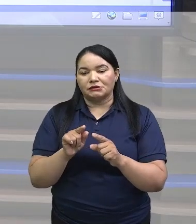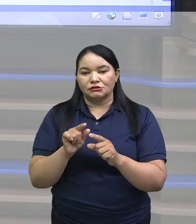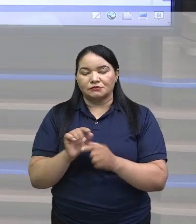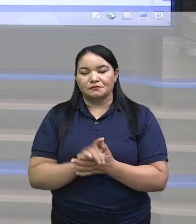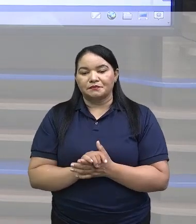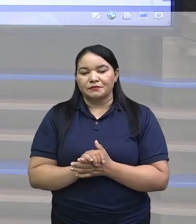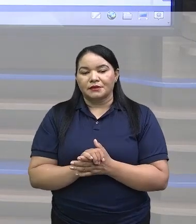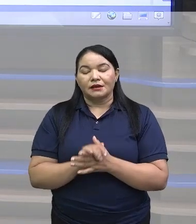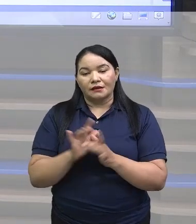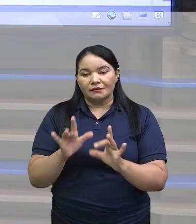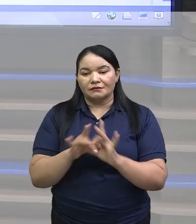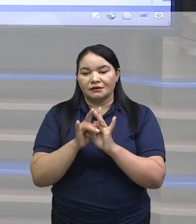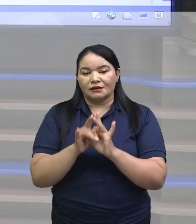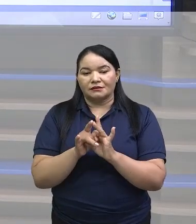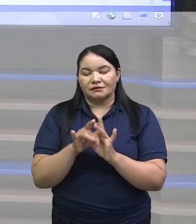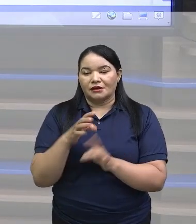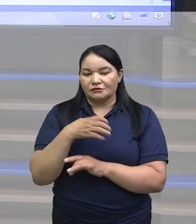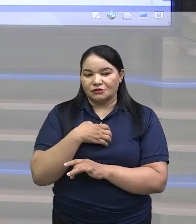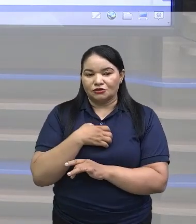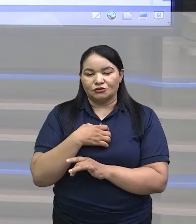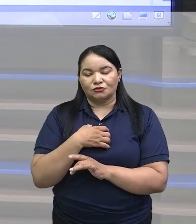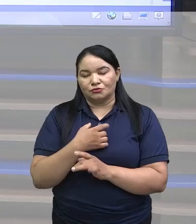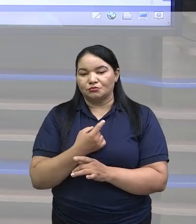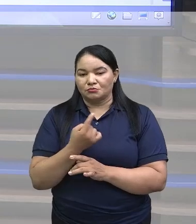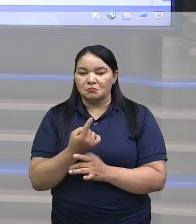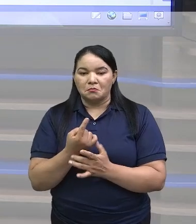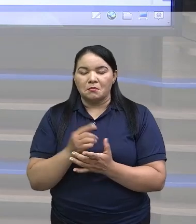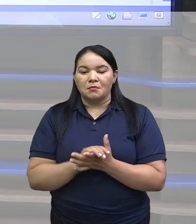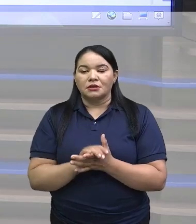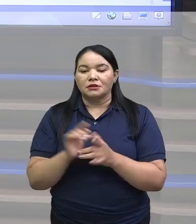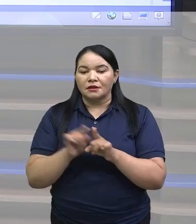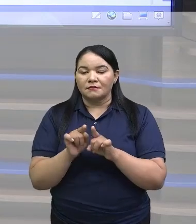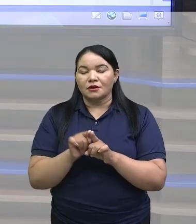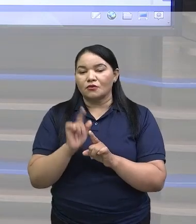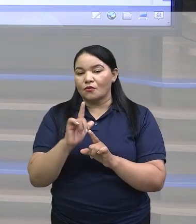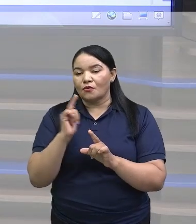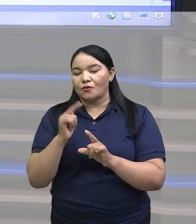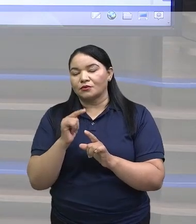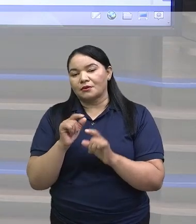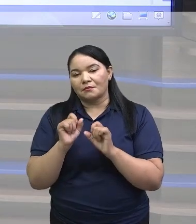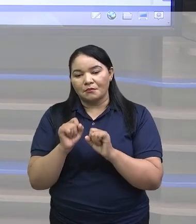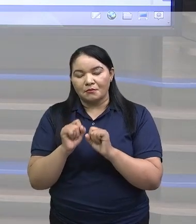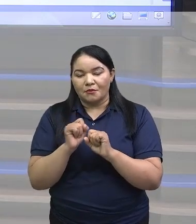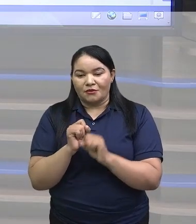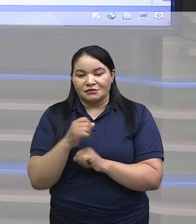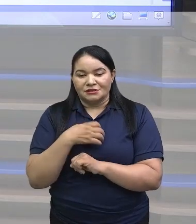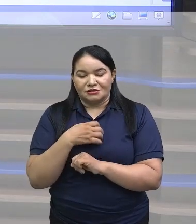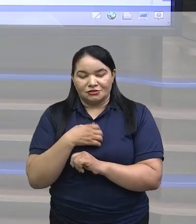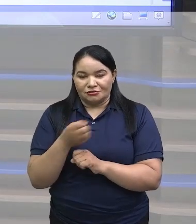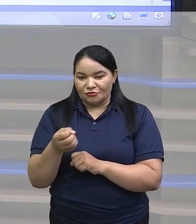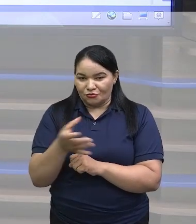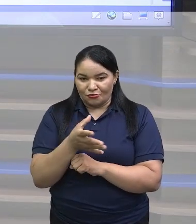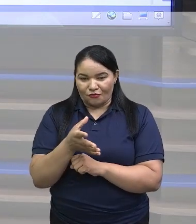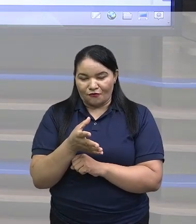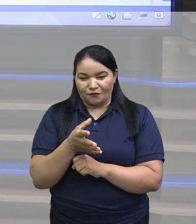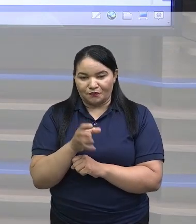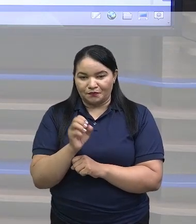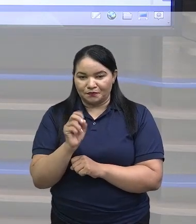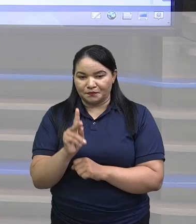Vão estar ligado àquele sentido primitivo, né? E outras vão estar dando um novo